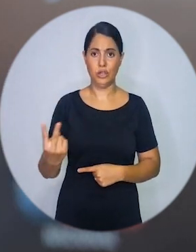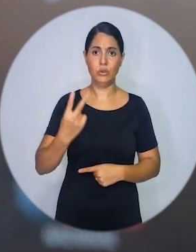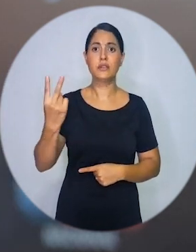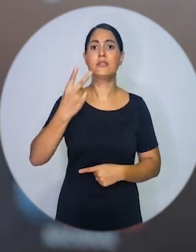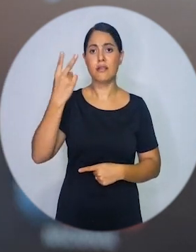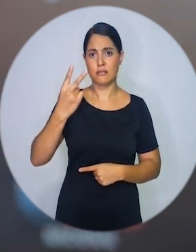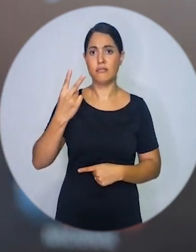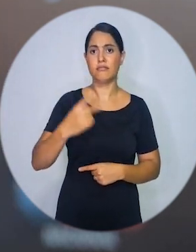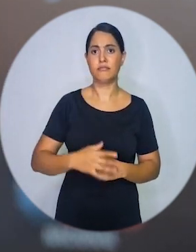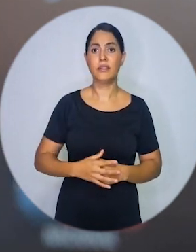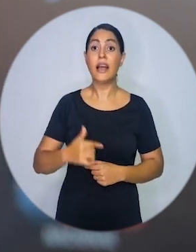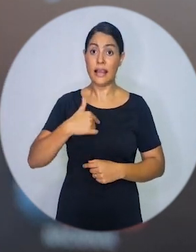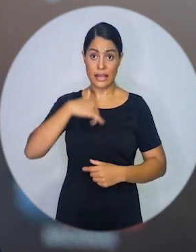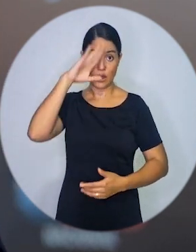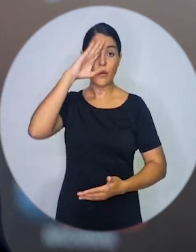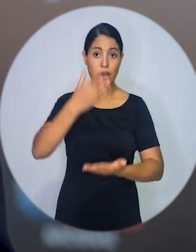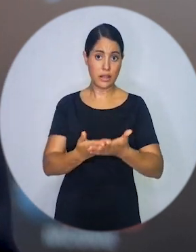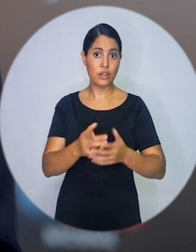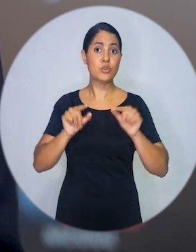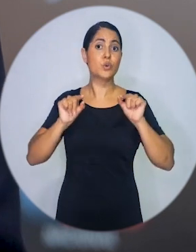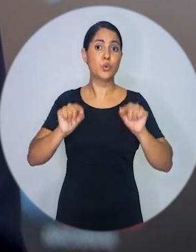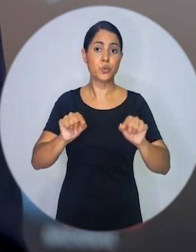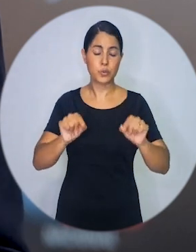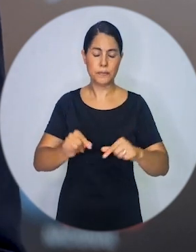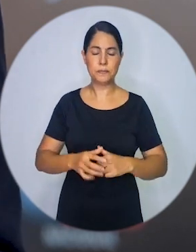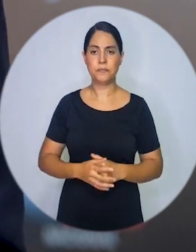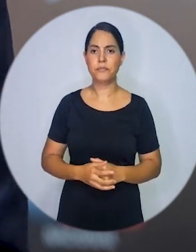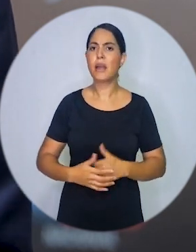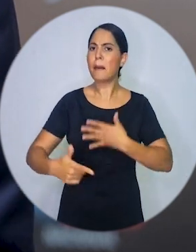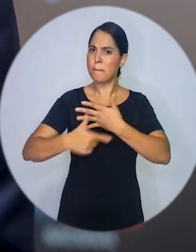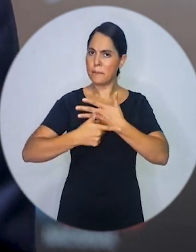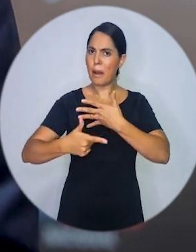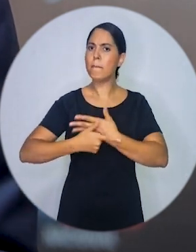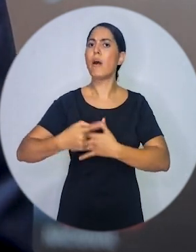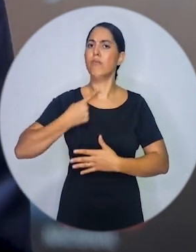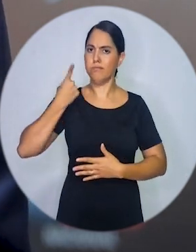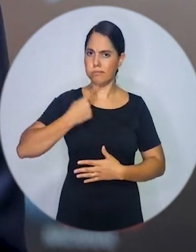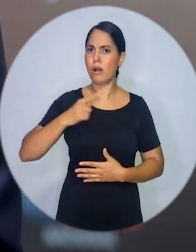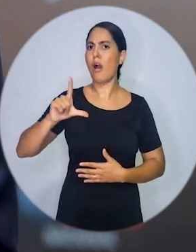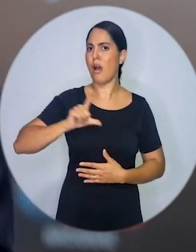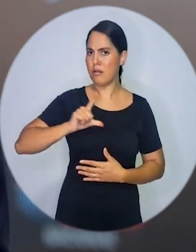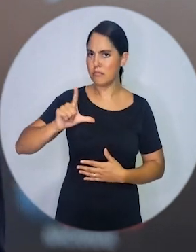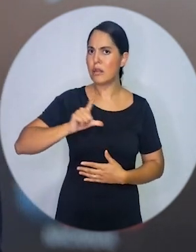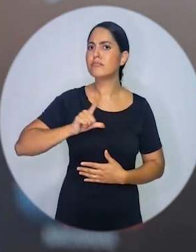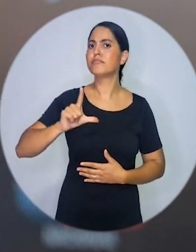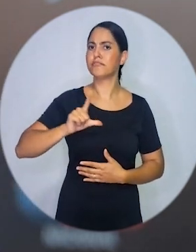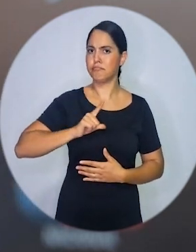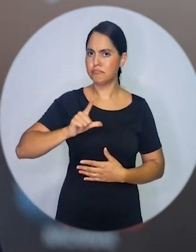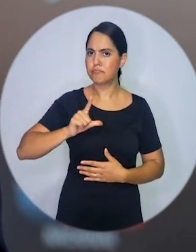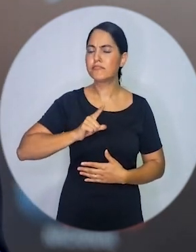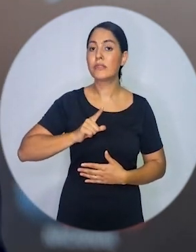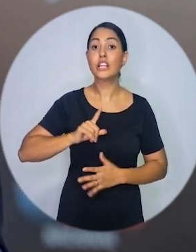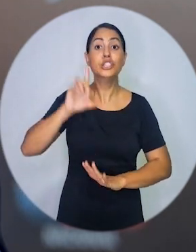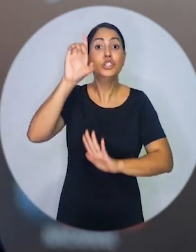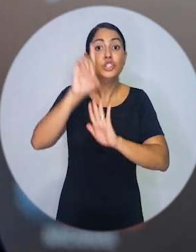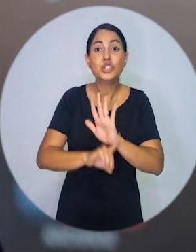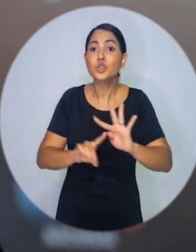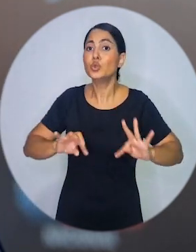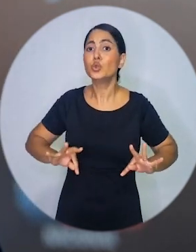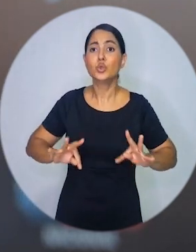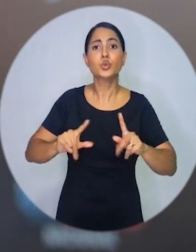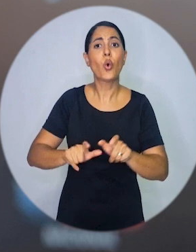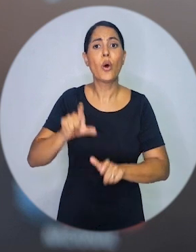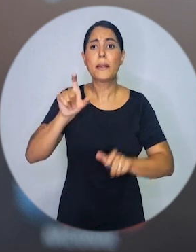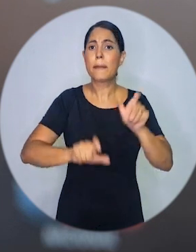na valorização da advocacia. Eu acredito que cada vez mais os advogados têm o seu papel de